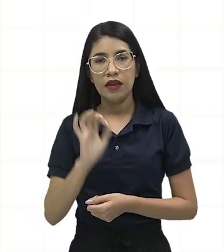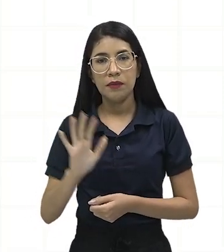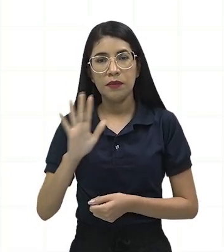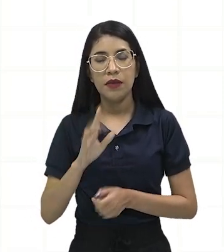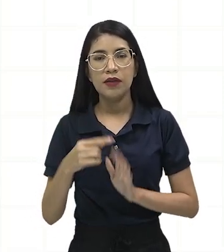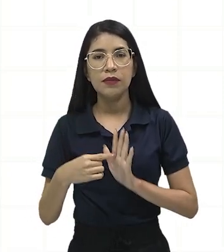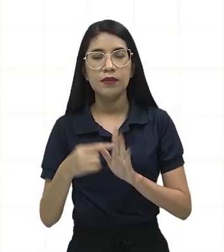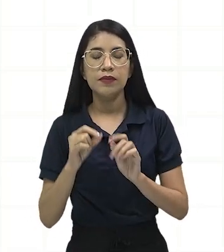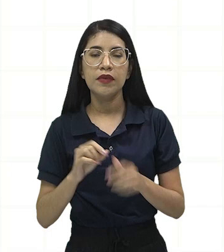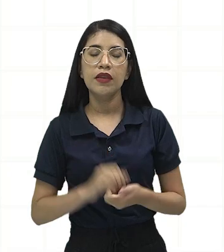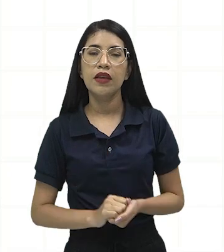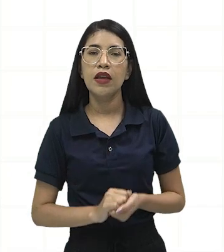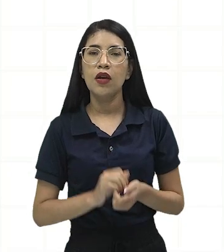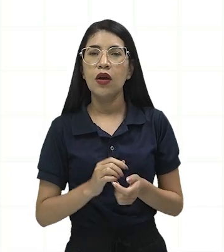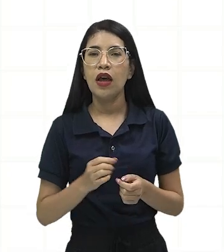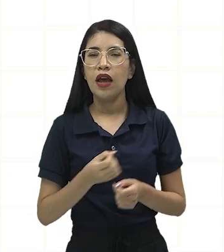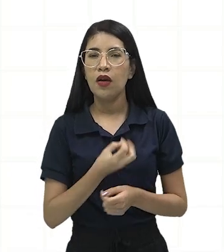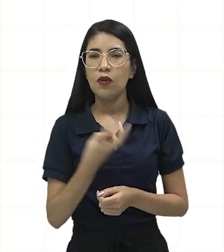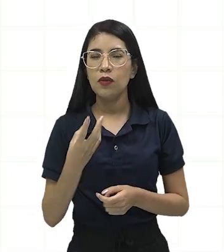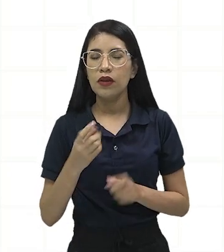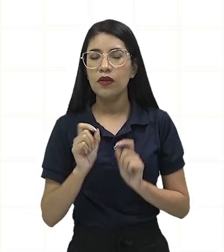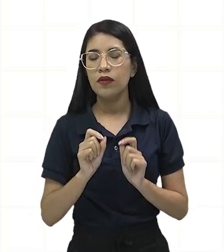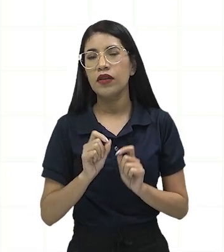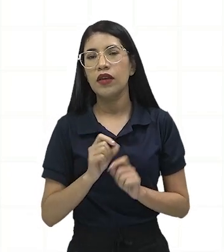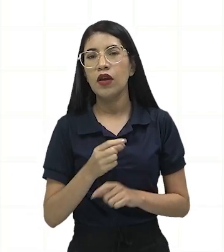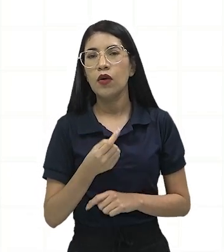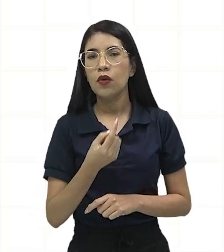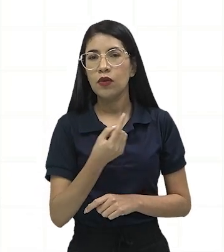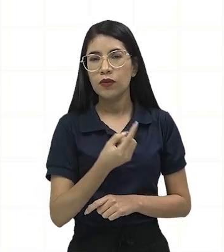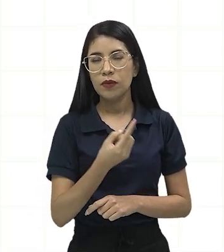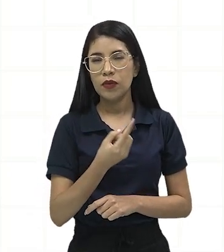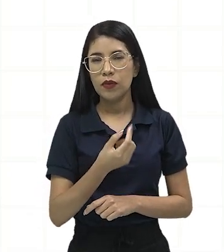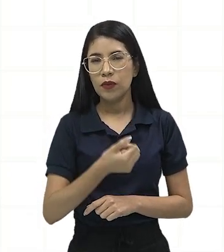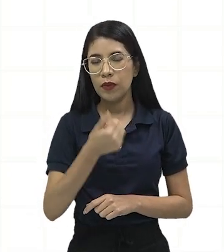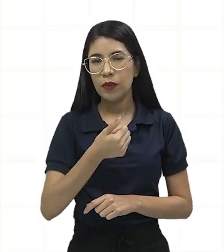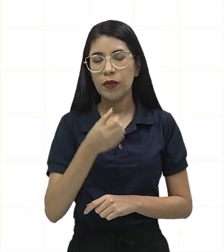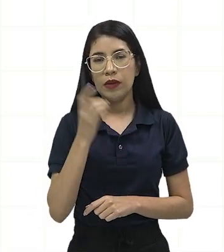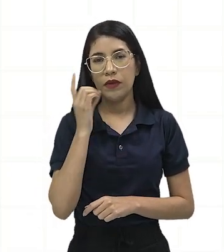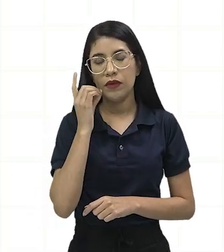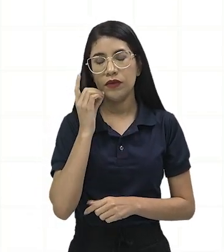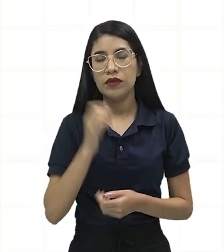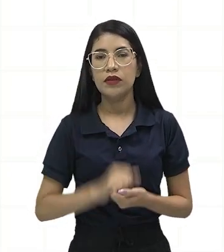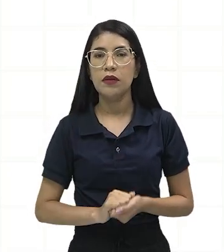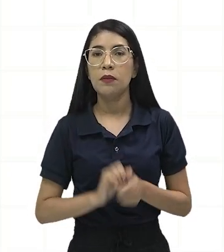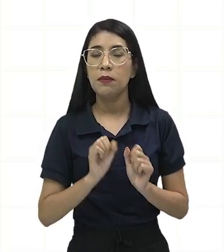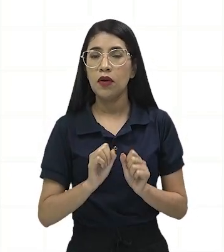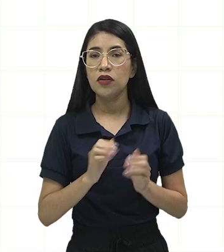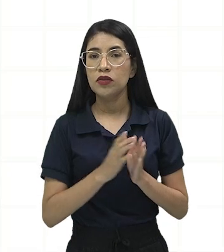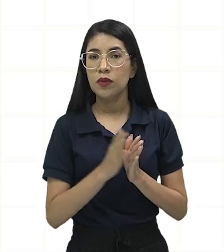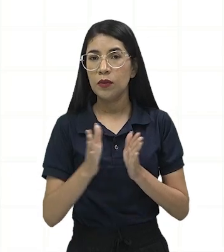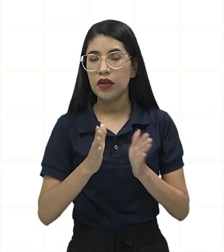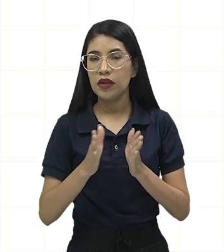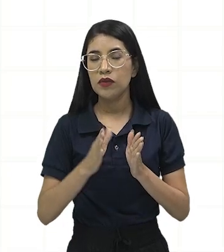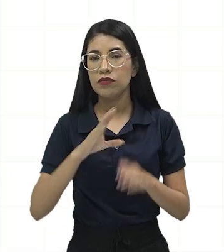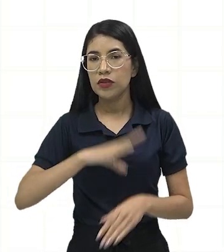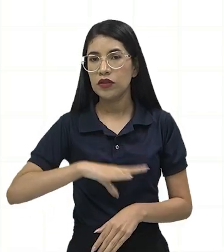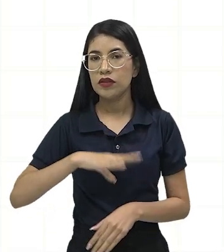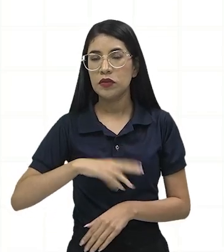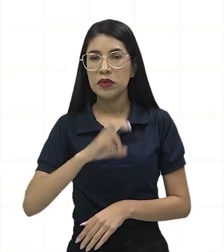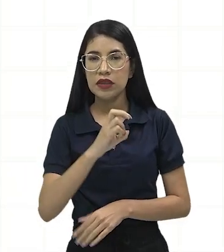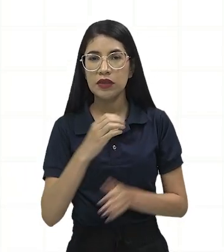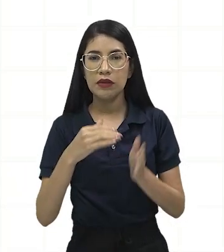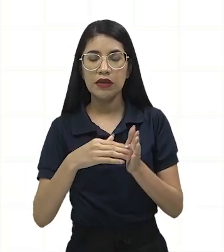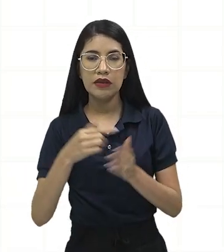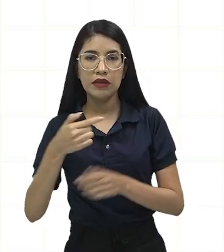do primeiro dia da menstruação, tá? A gente vai ver que a menstruação ela pode durar aí 5 a 7 dias, né? E